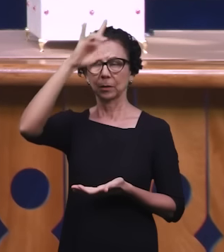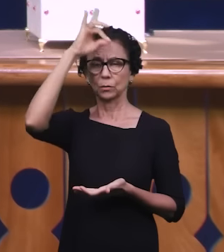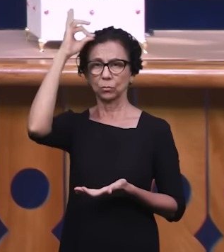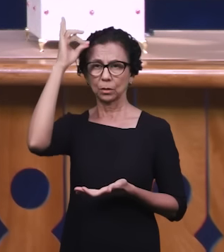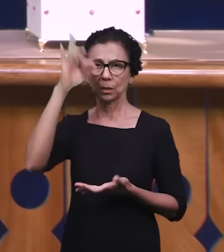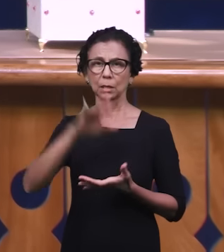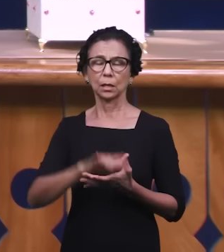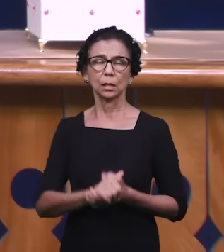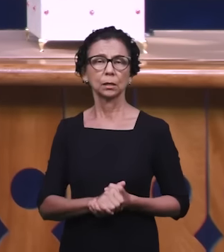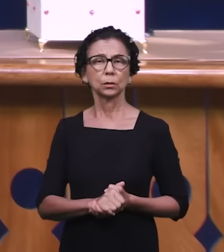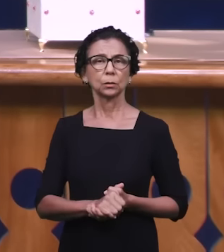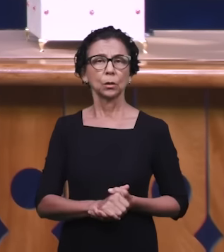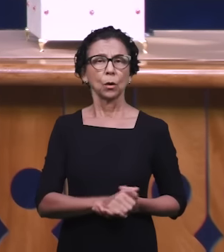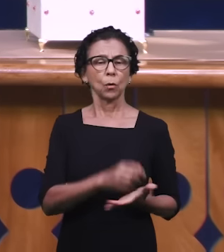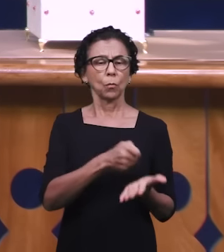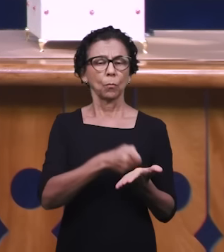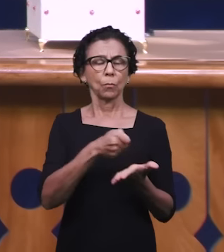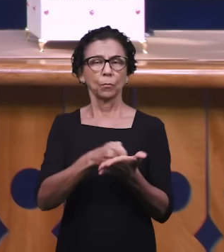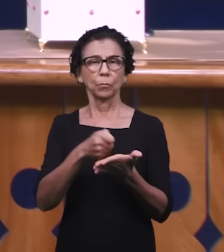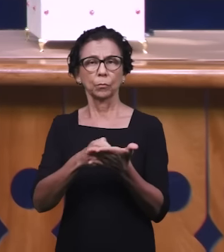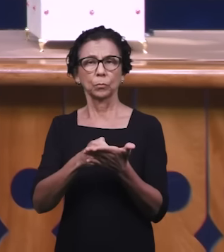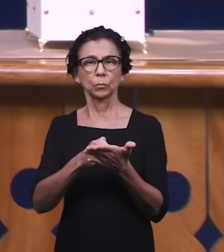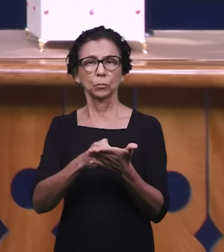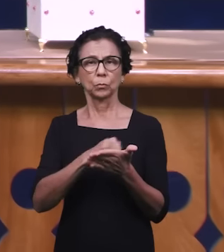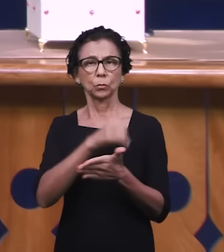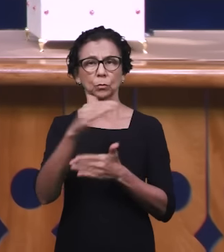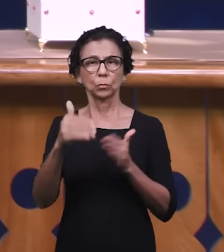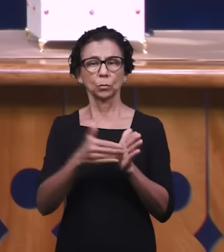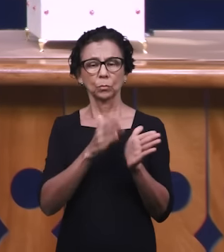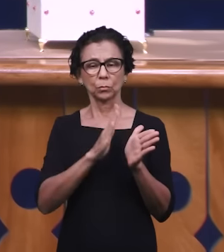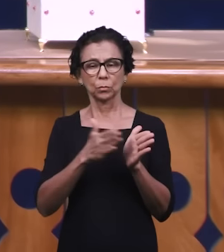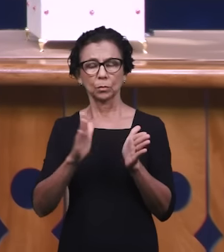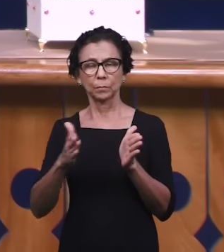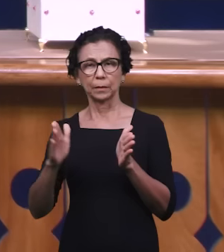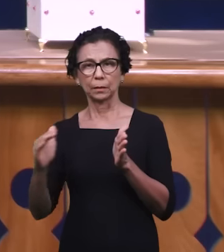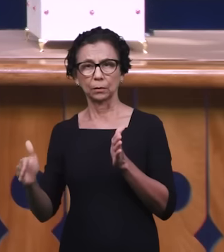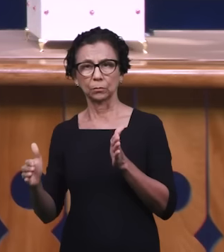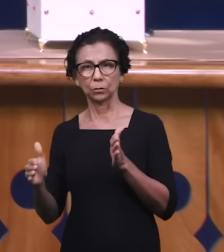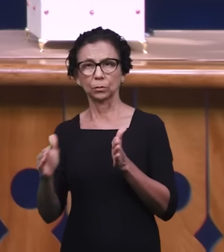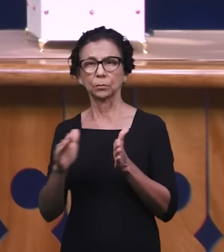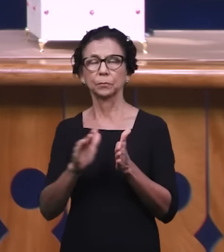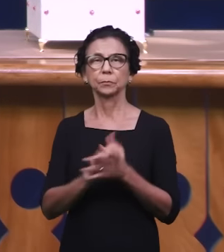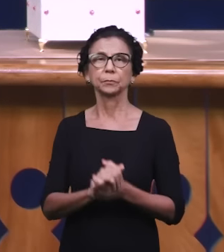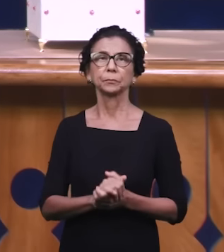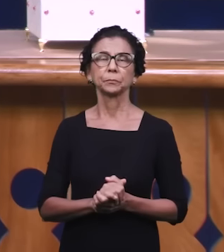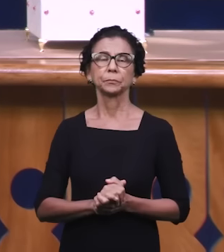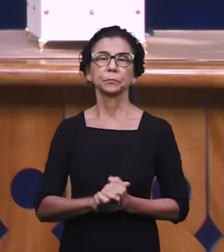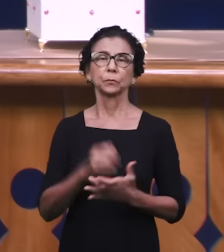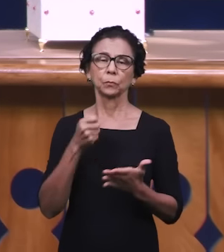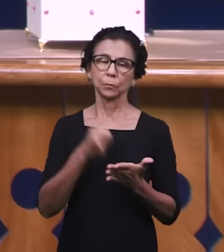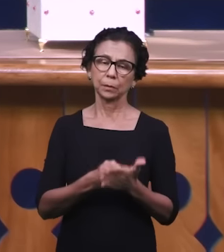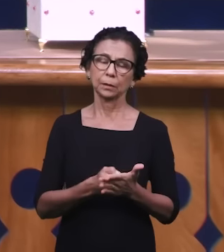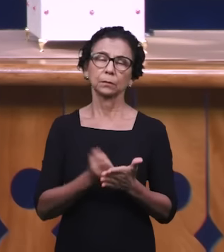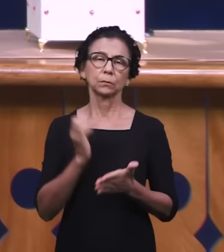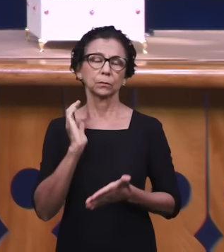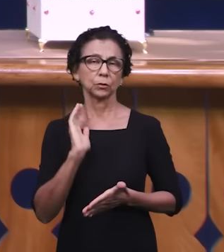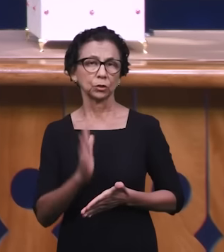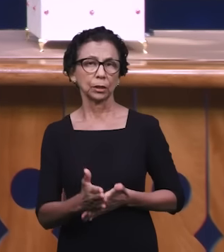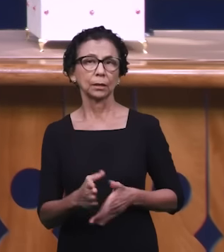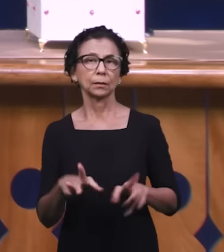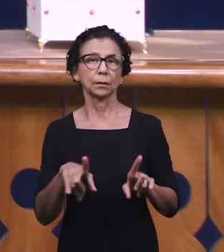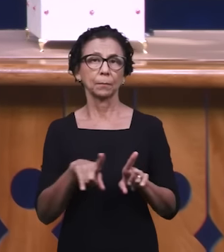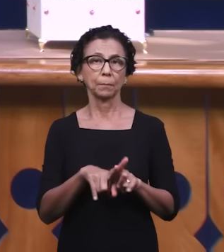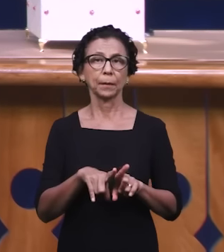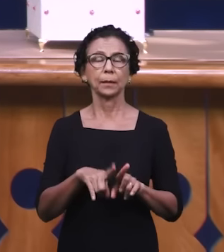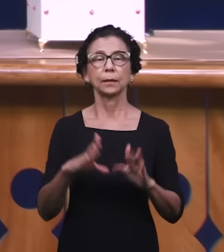acerca daquilo que já estava escrito. E a palavra vai nos mostrar na história da igreja que a